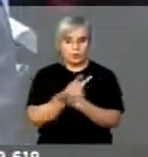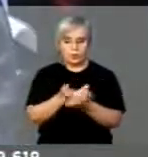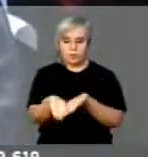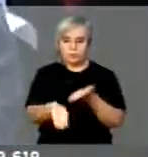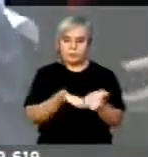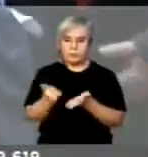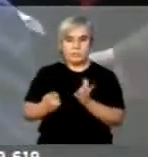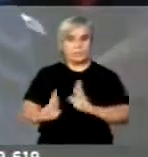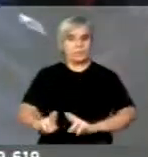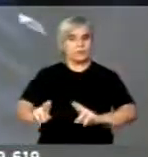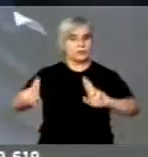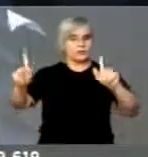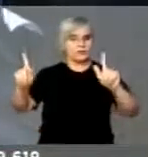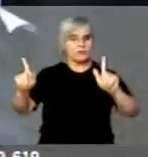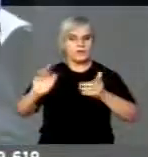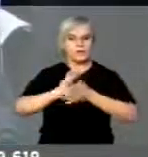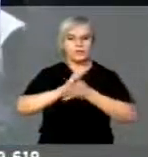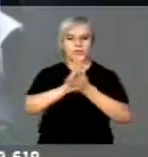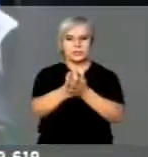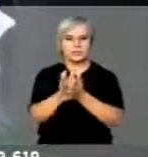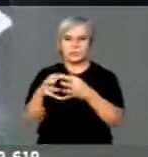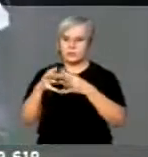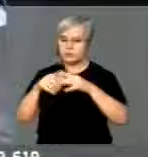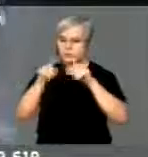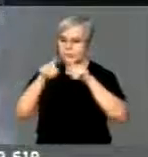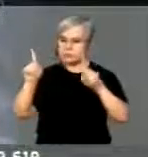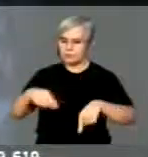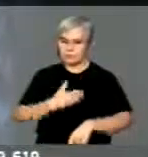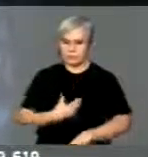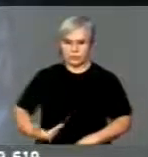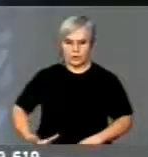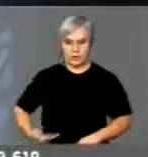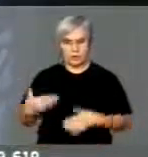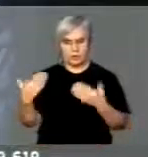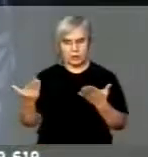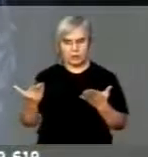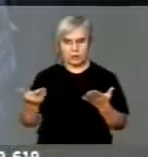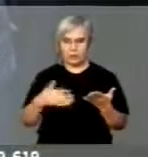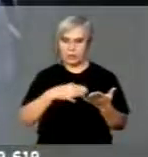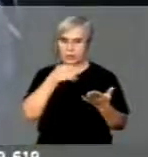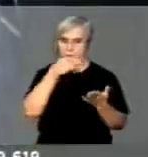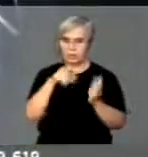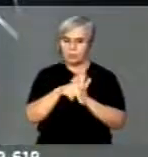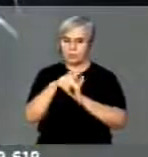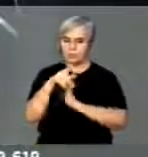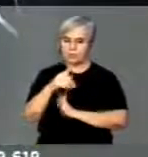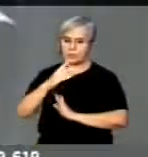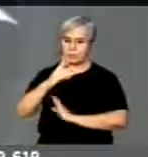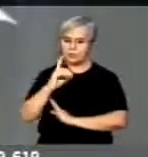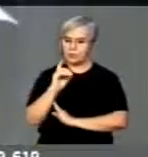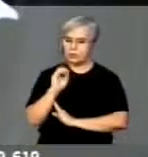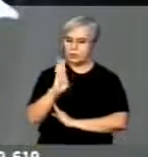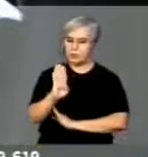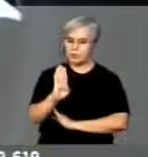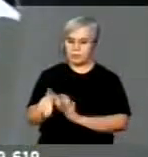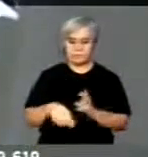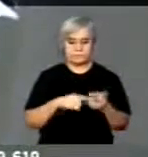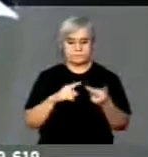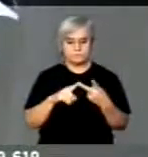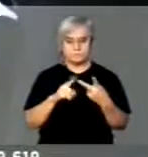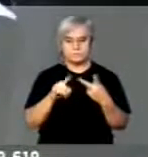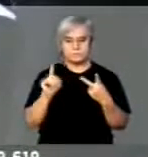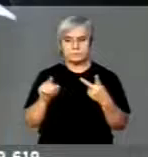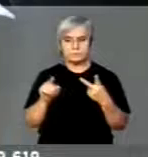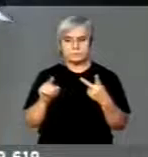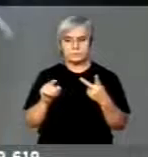tratamento desigual para esses funcionários públicos. Portanto, essa é uma das posições do PCdoB. E o segundo diz respeito